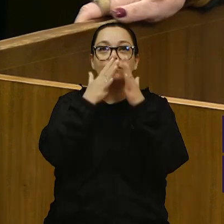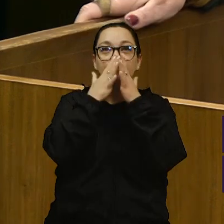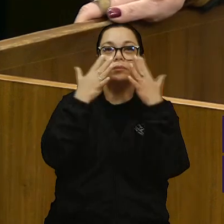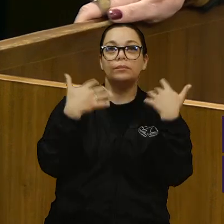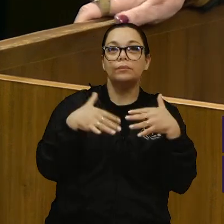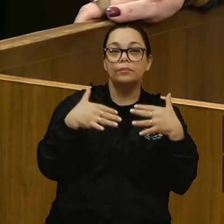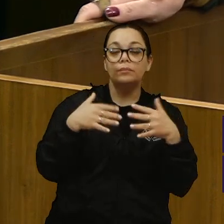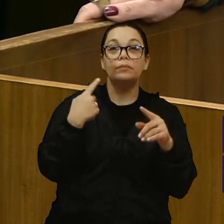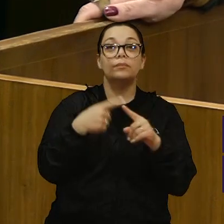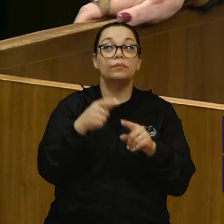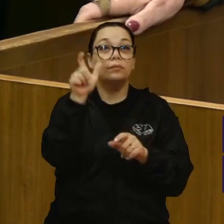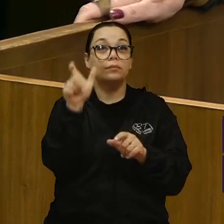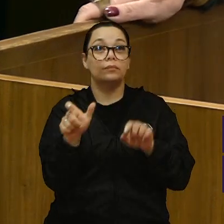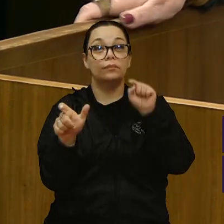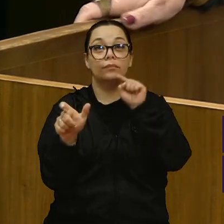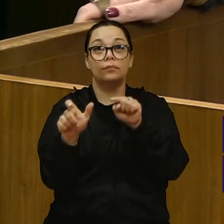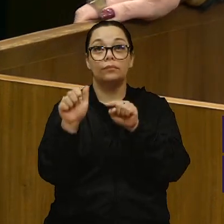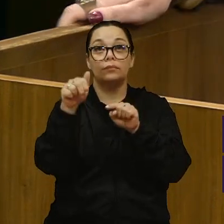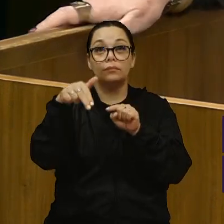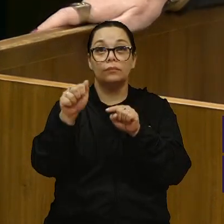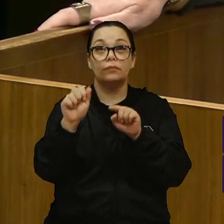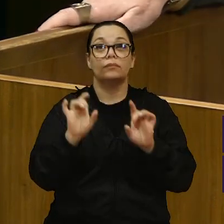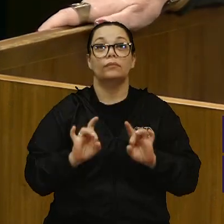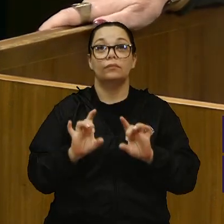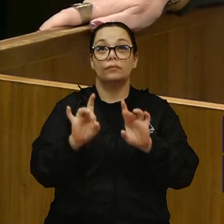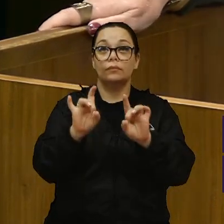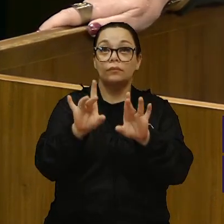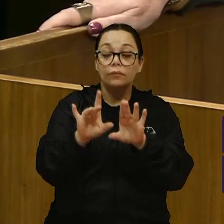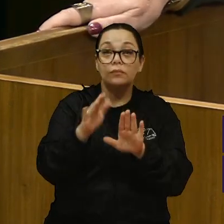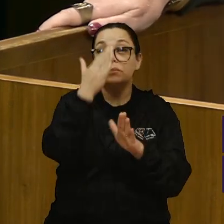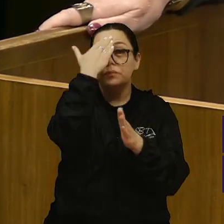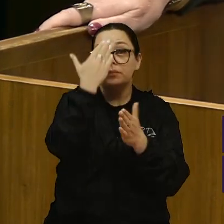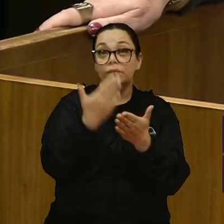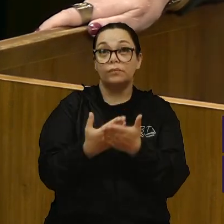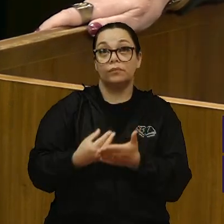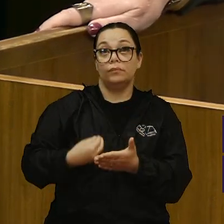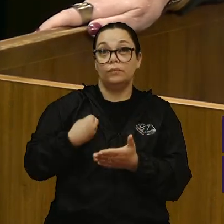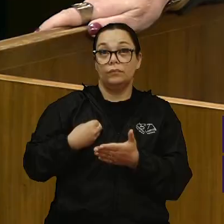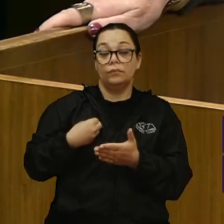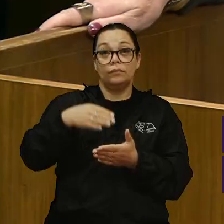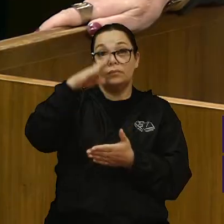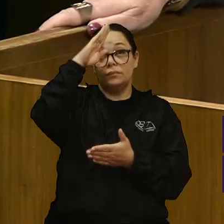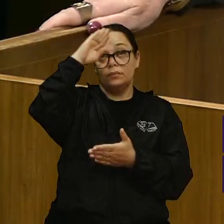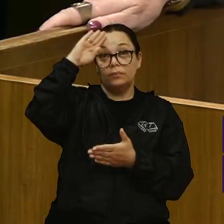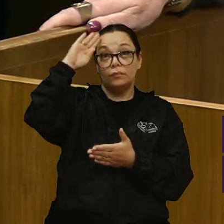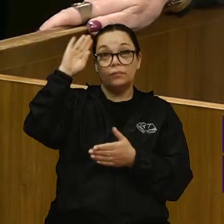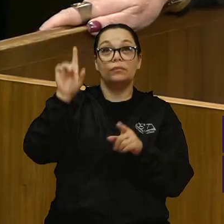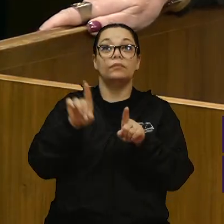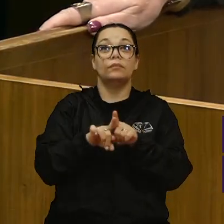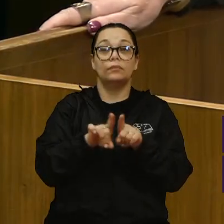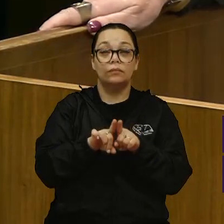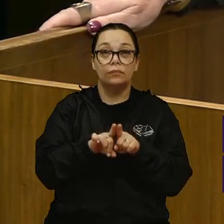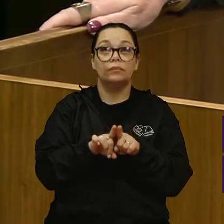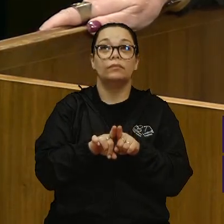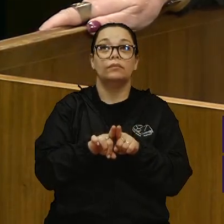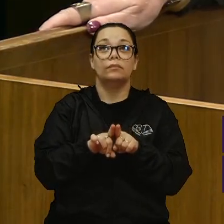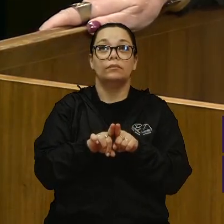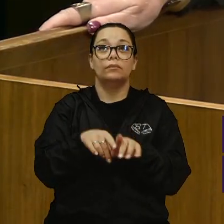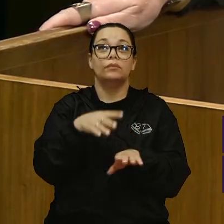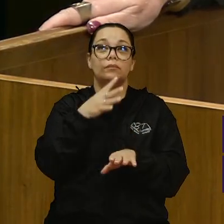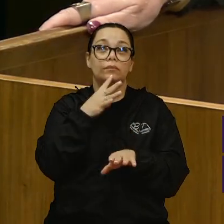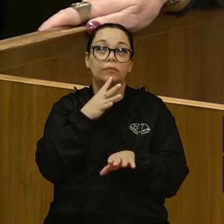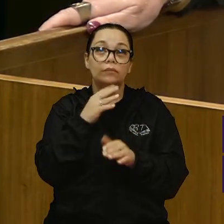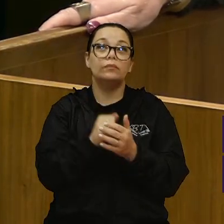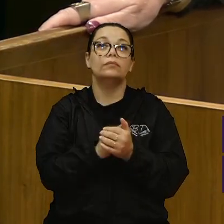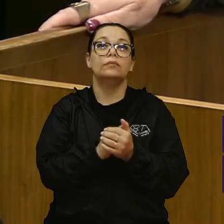porque tu é uma pessoa especial, acredito que tanto na vida acadêmica, por esse